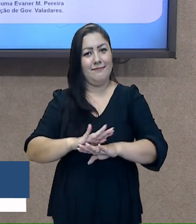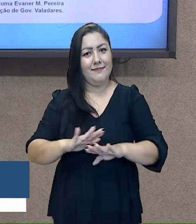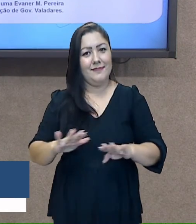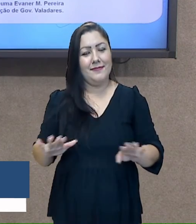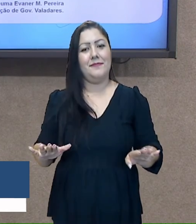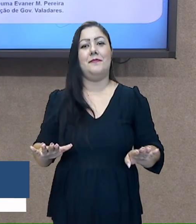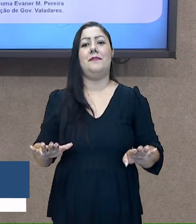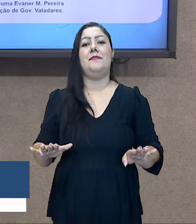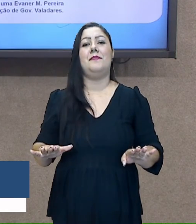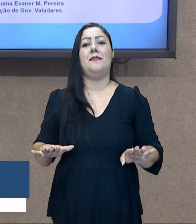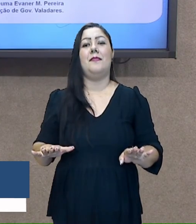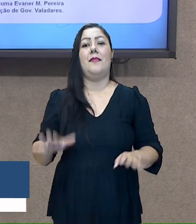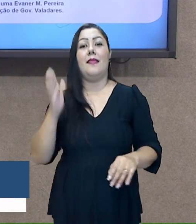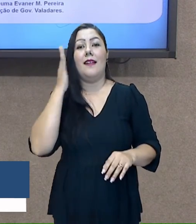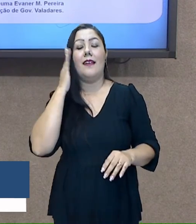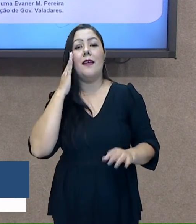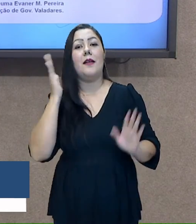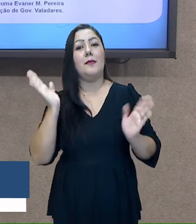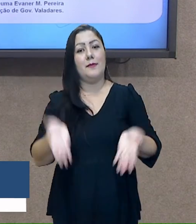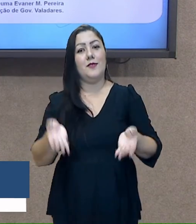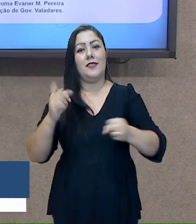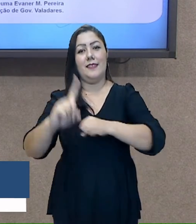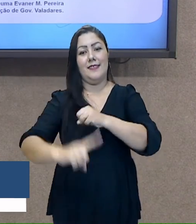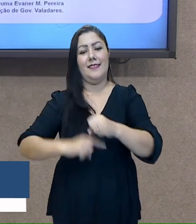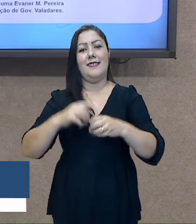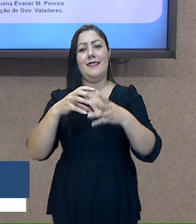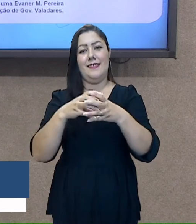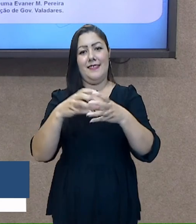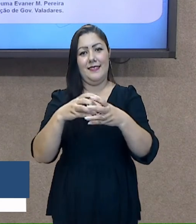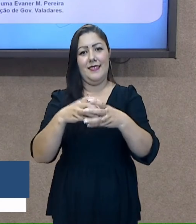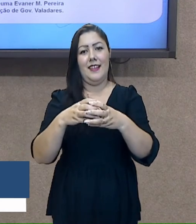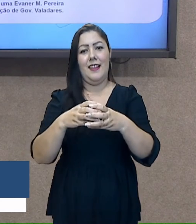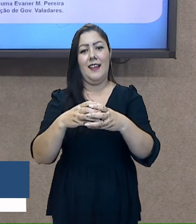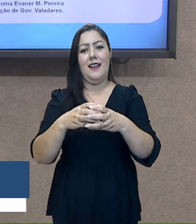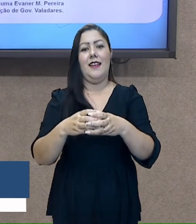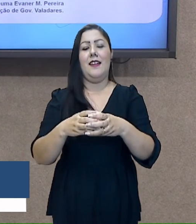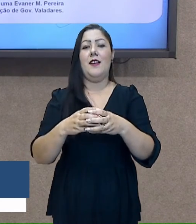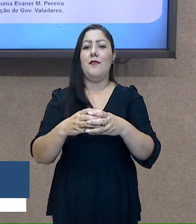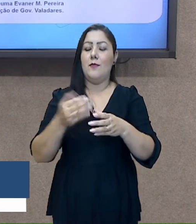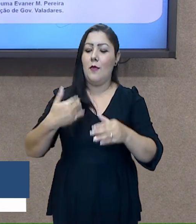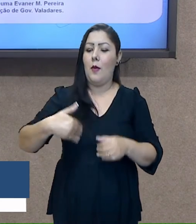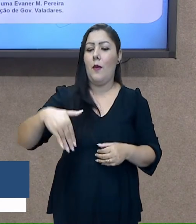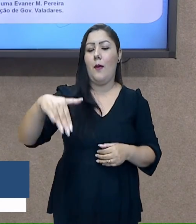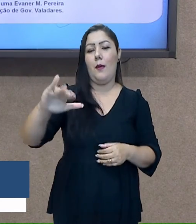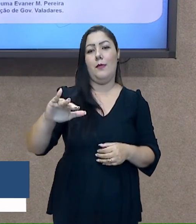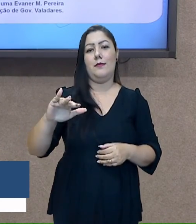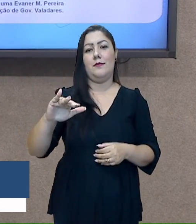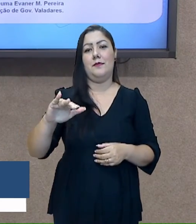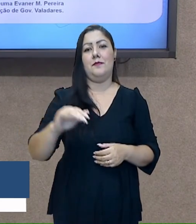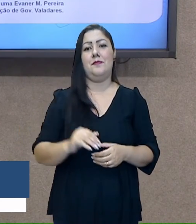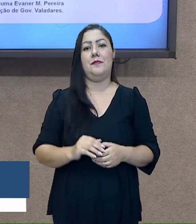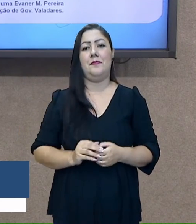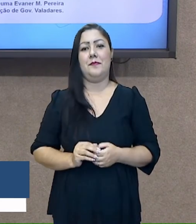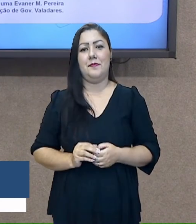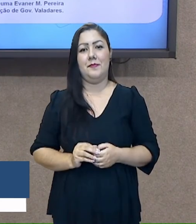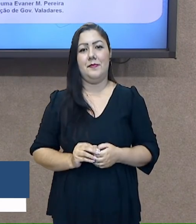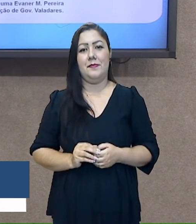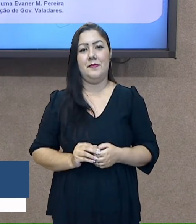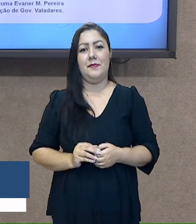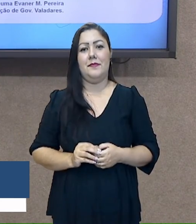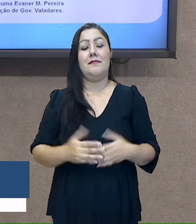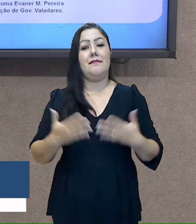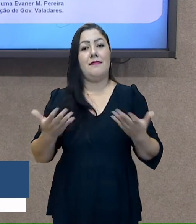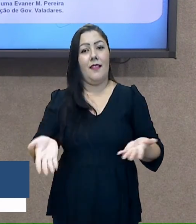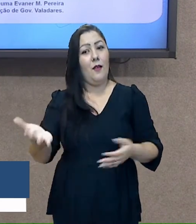já sabemos agora sobre elementos químicos e vamos continuar na nossa próxima aula. Então,